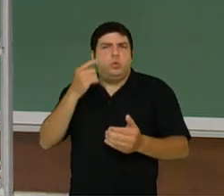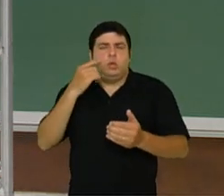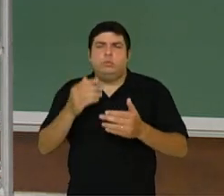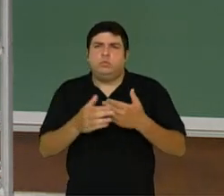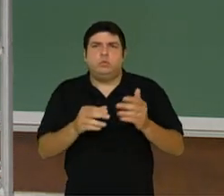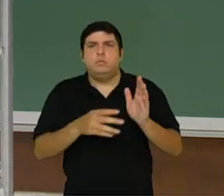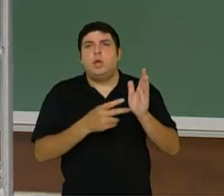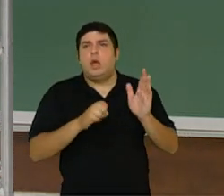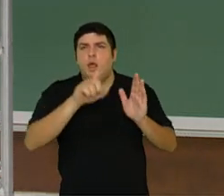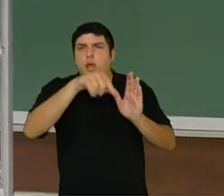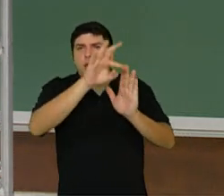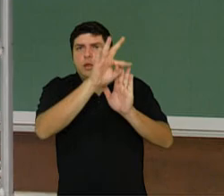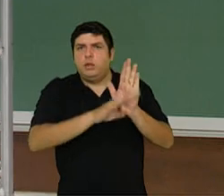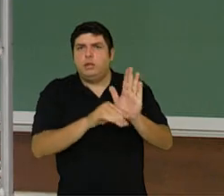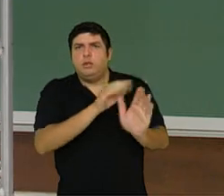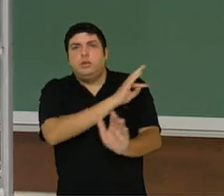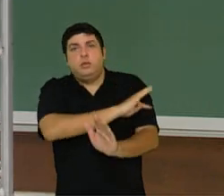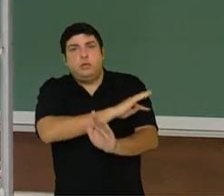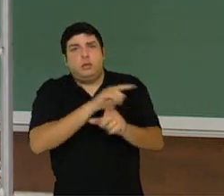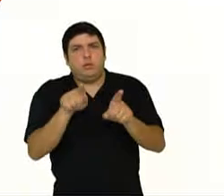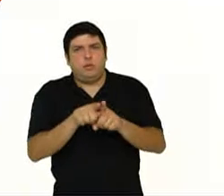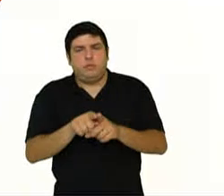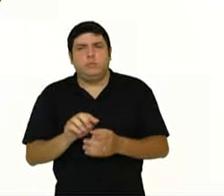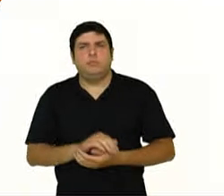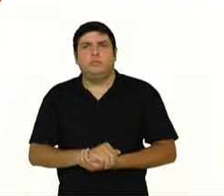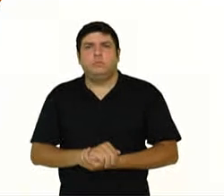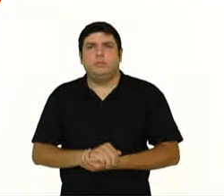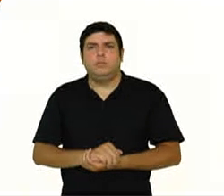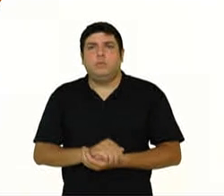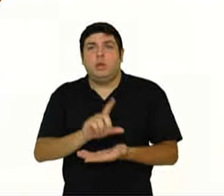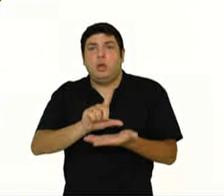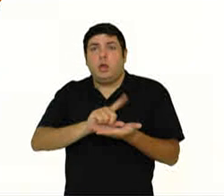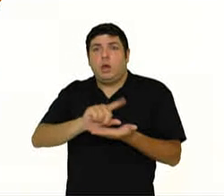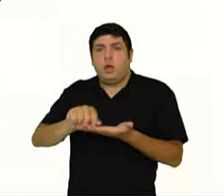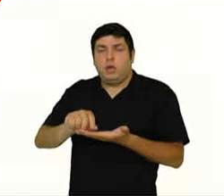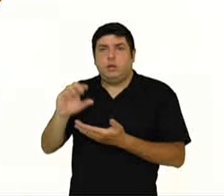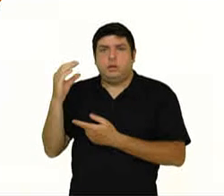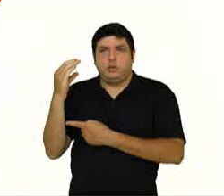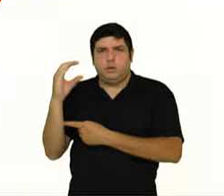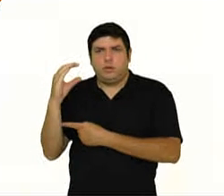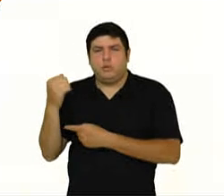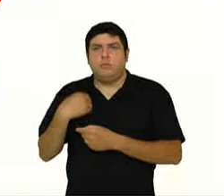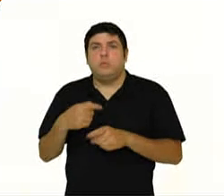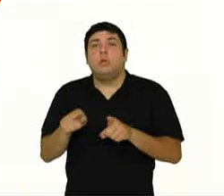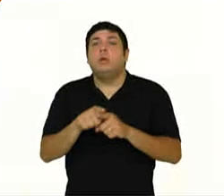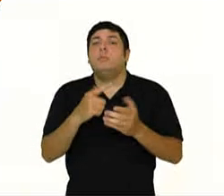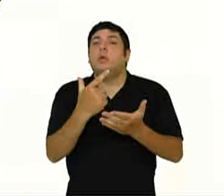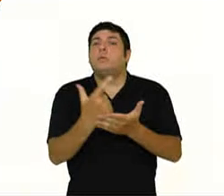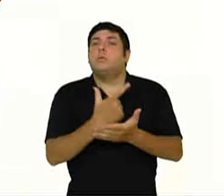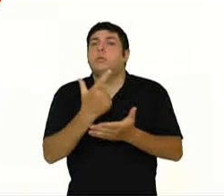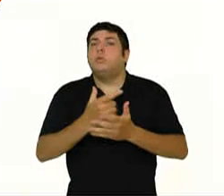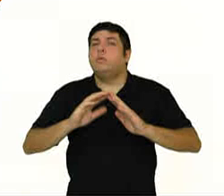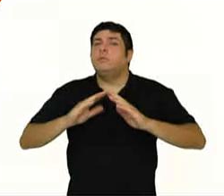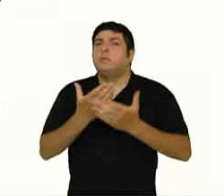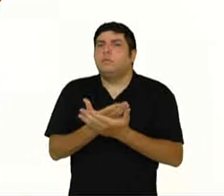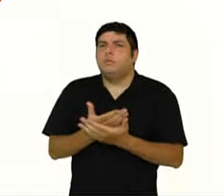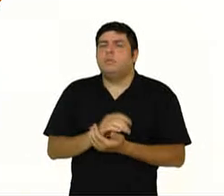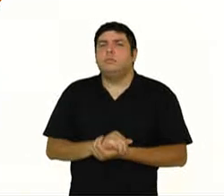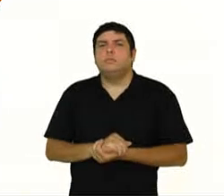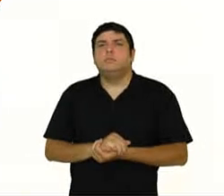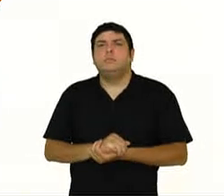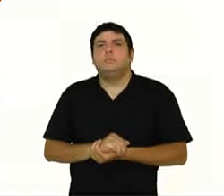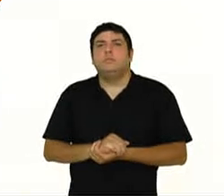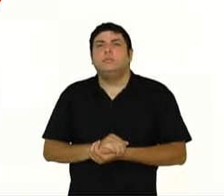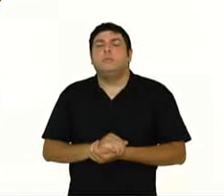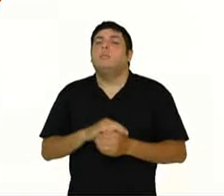textos técnicos também, certo? Os artigos científicos, os livros didáticos, o livro que você tem aí, né?